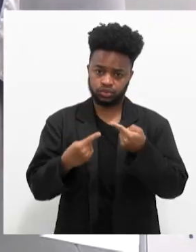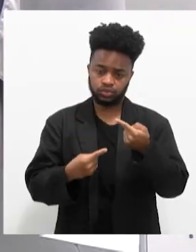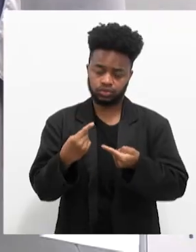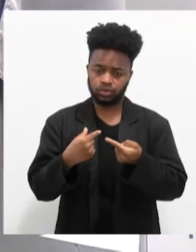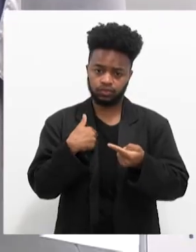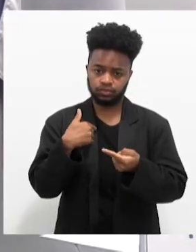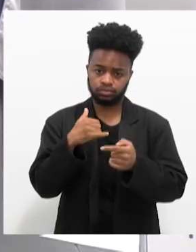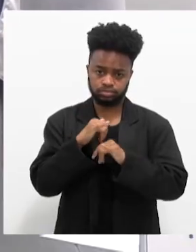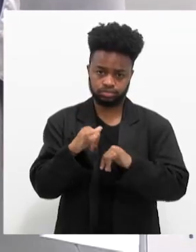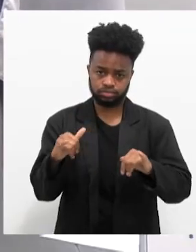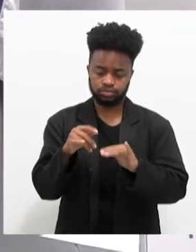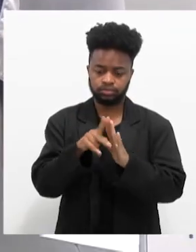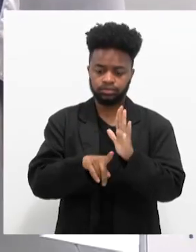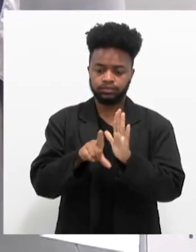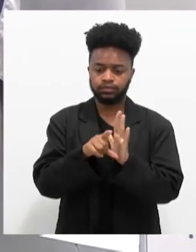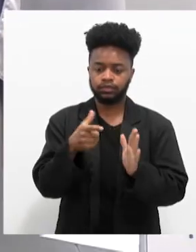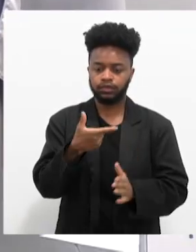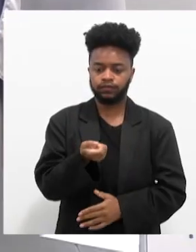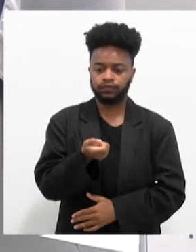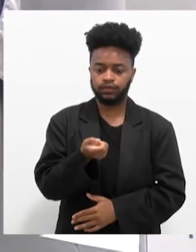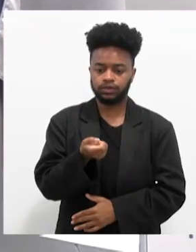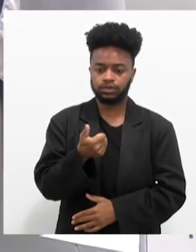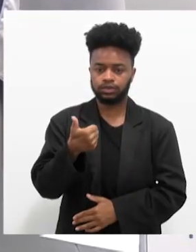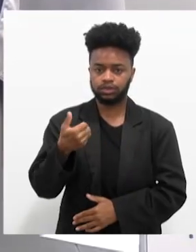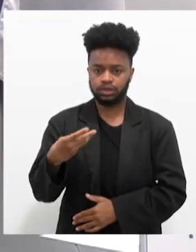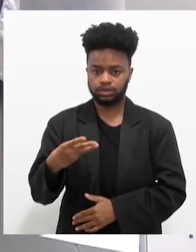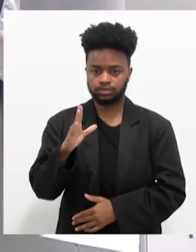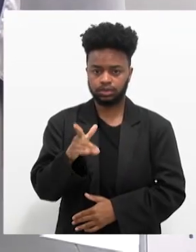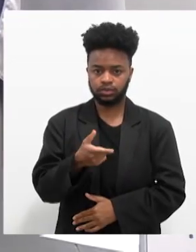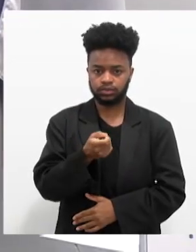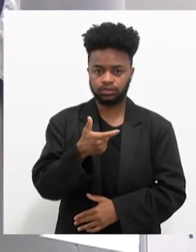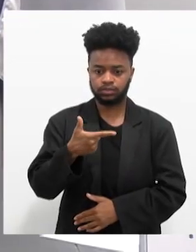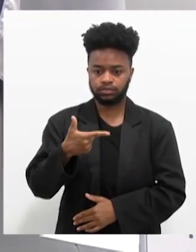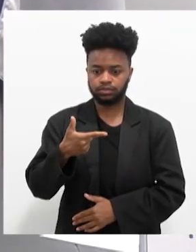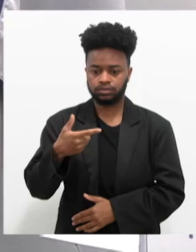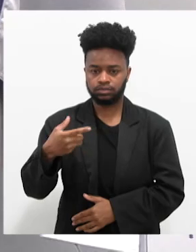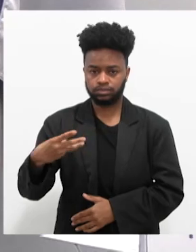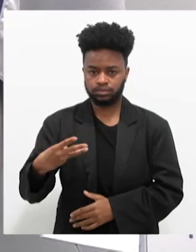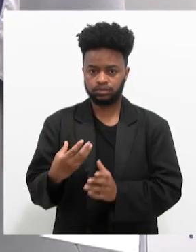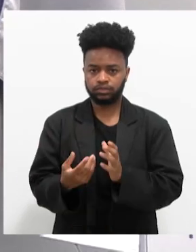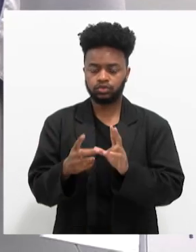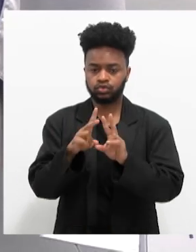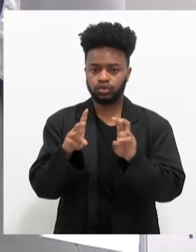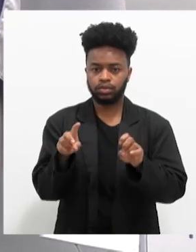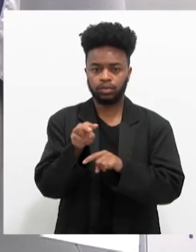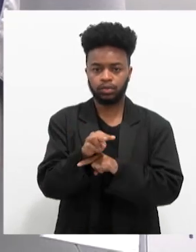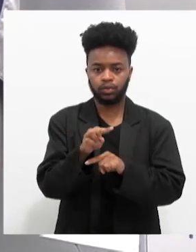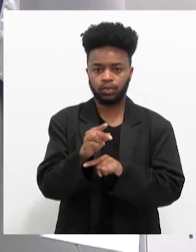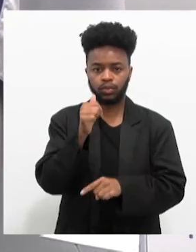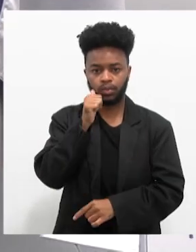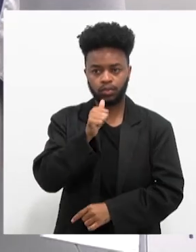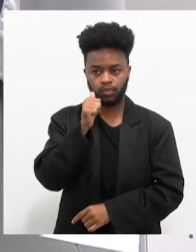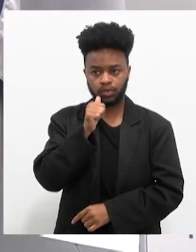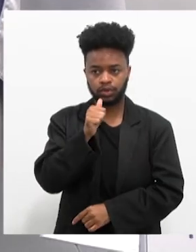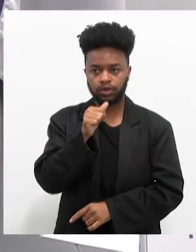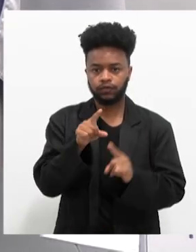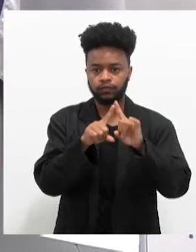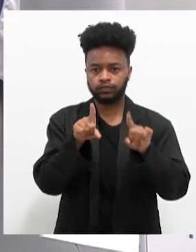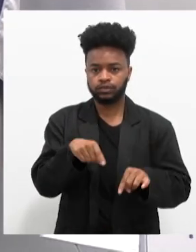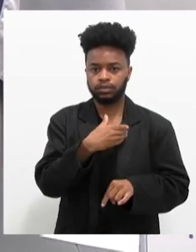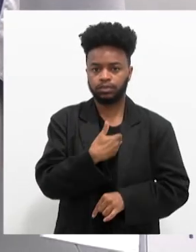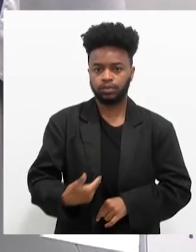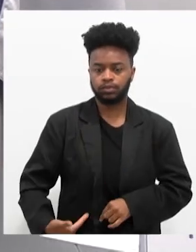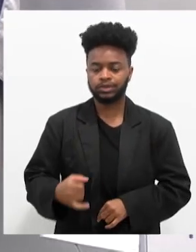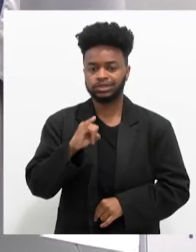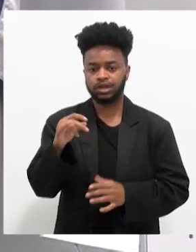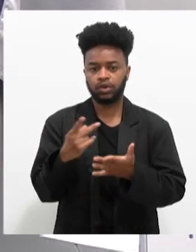projeto. Projeto de lei 2013, de 23, de autoria do deputado Marcelo Dino, que dispõe sobre medidas protetivas à mulher servidora pública em situação de violência